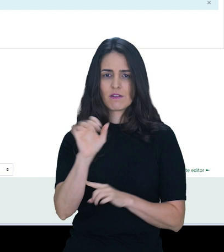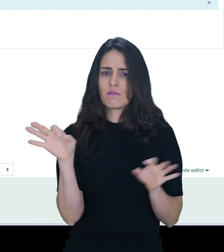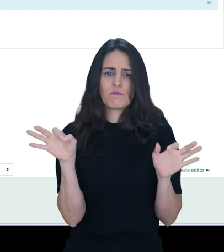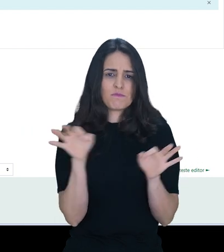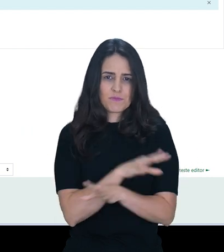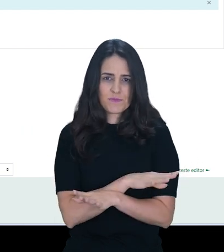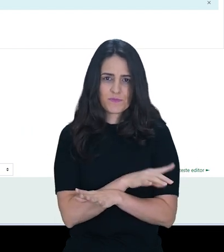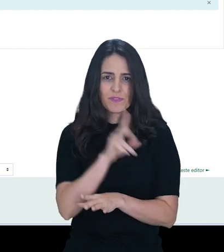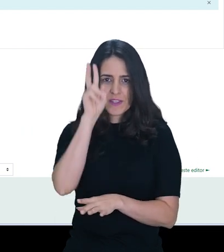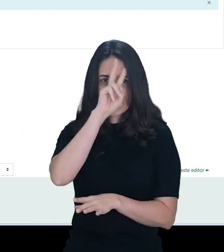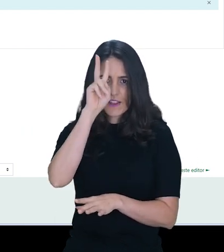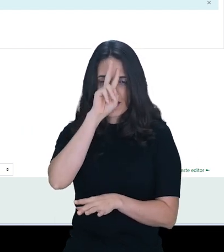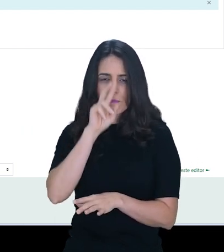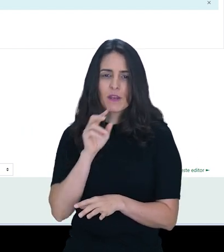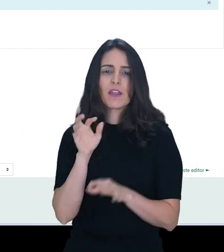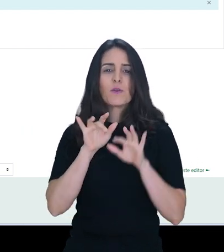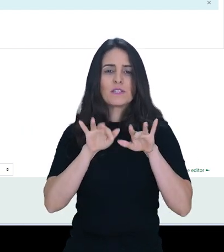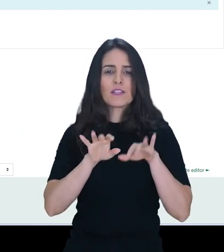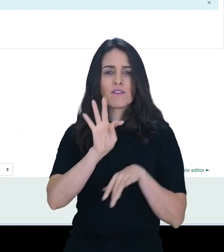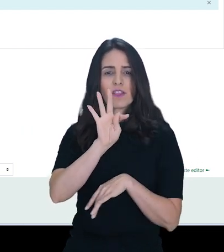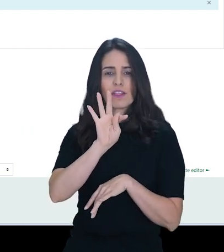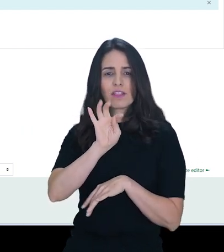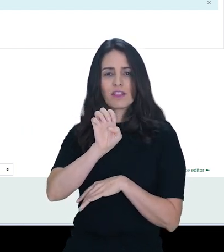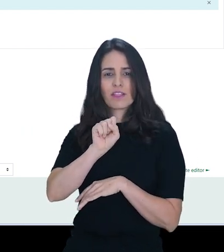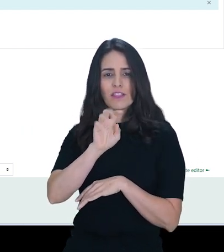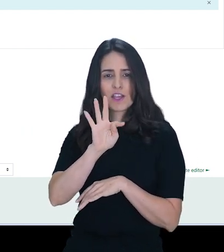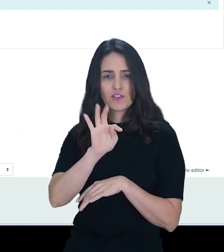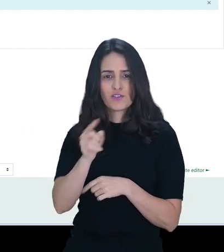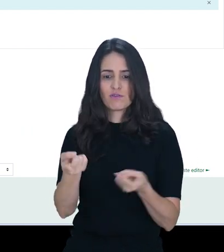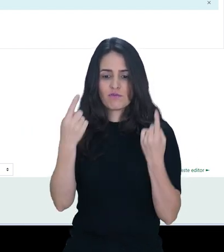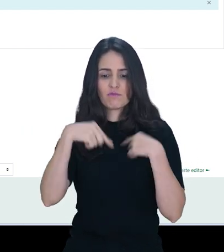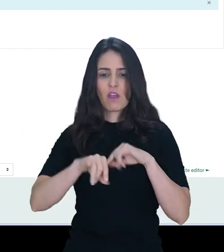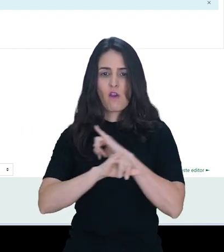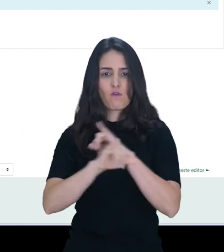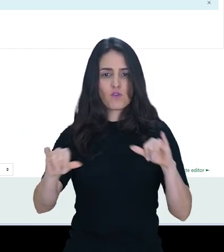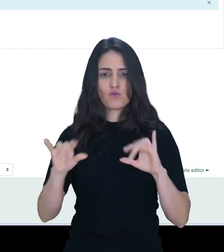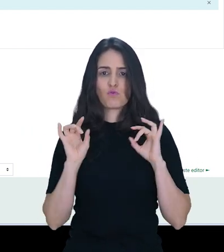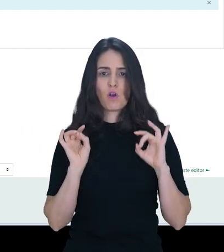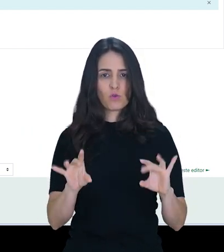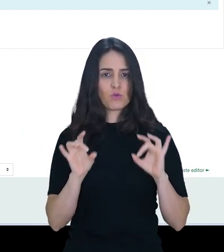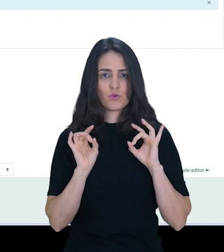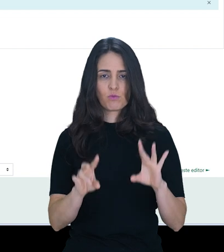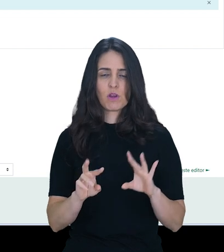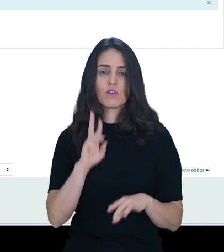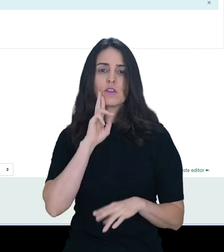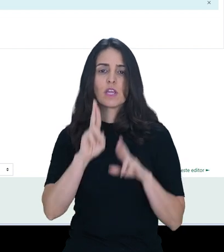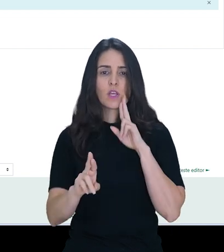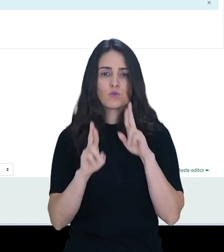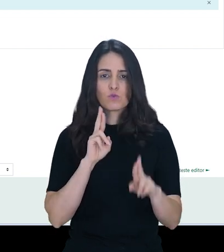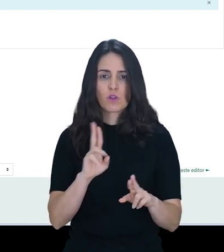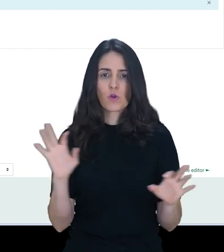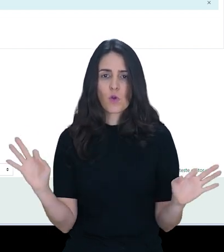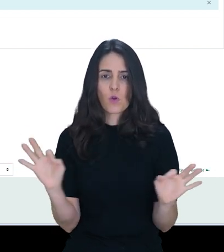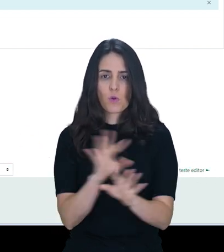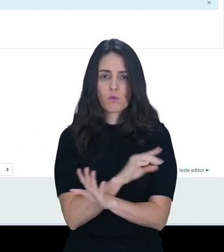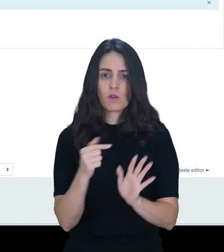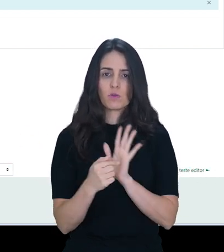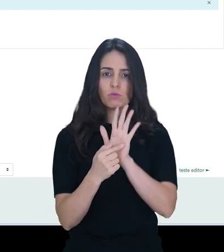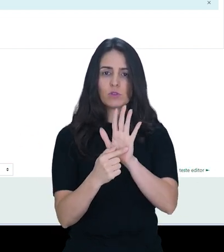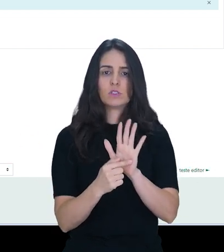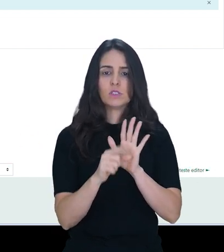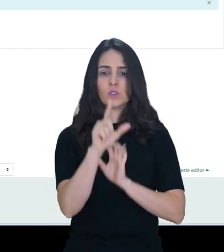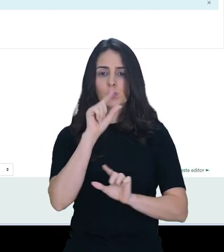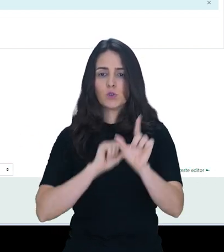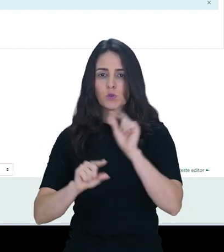seria a descrição, que eu escrevi só teste. Aqui já vem um aviso automático de que os resultados completos mostrando